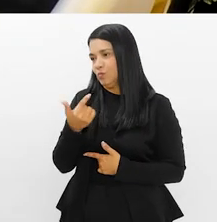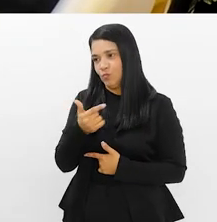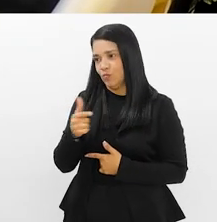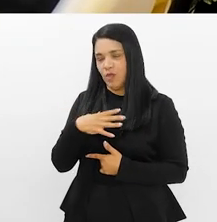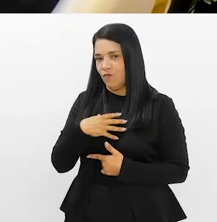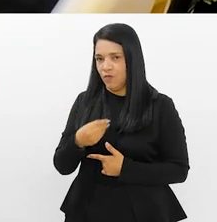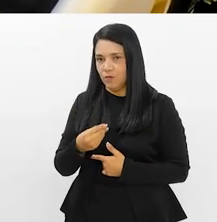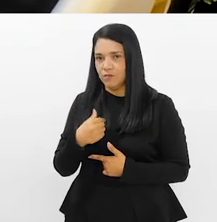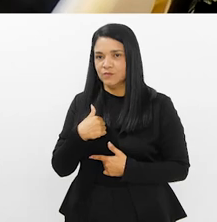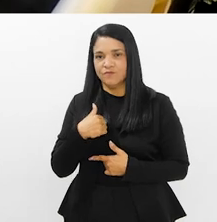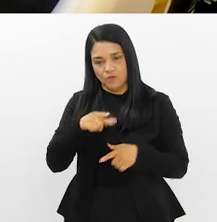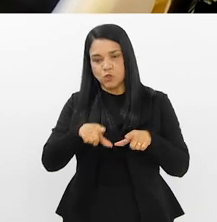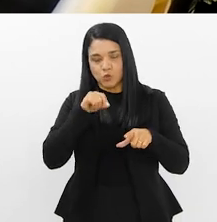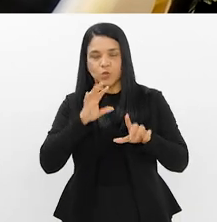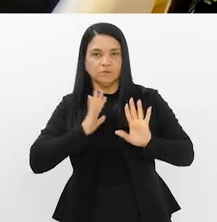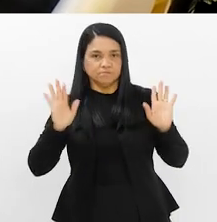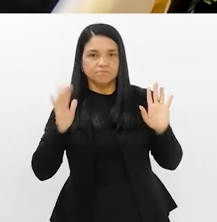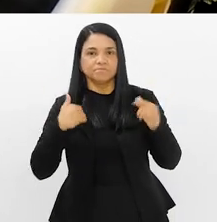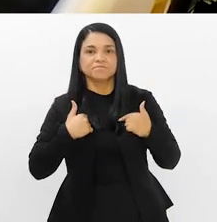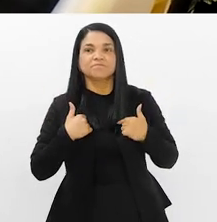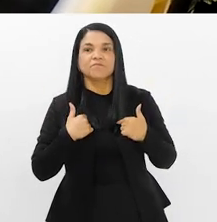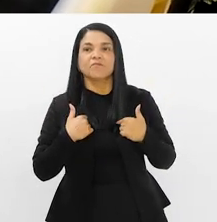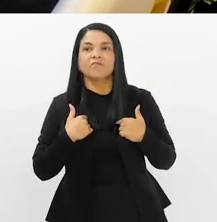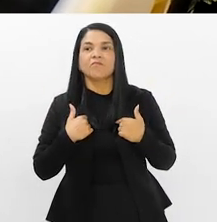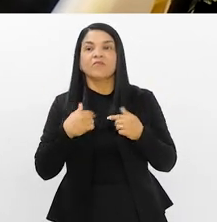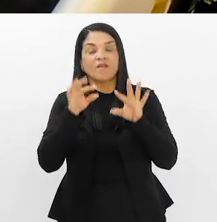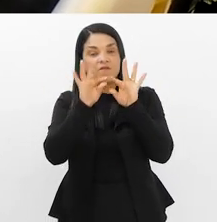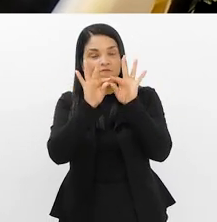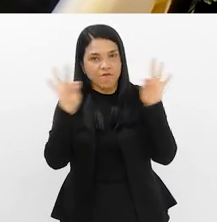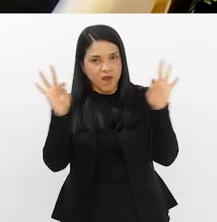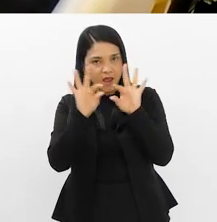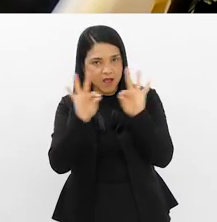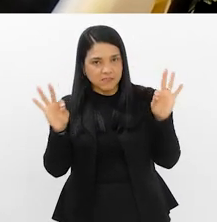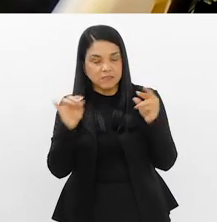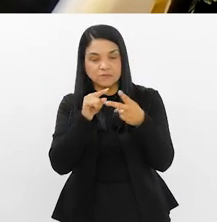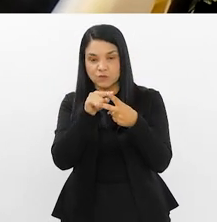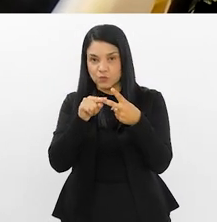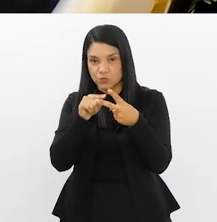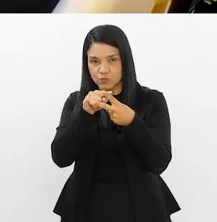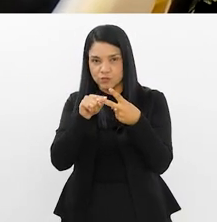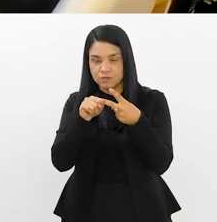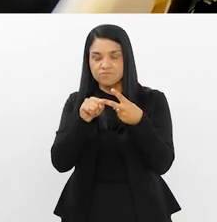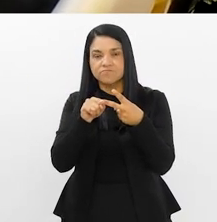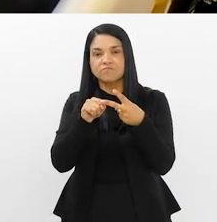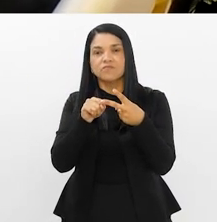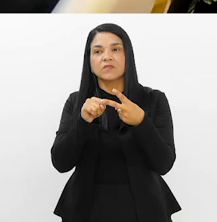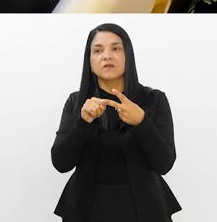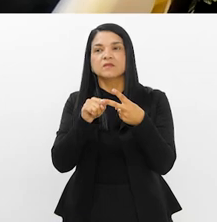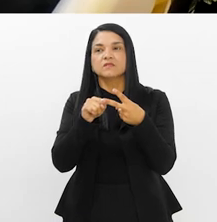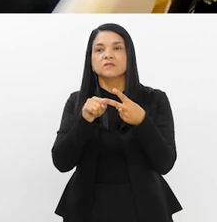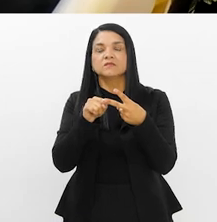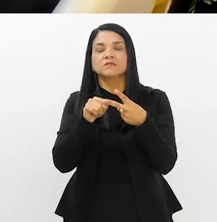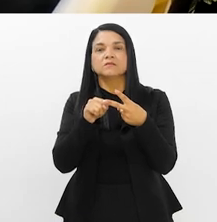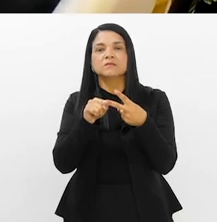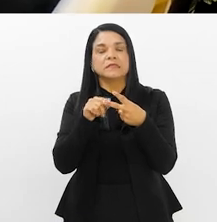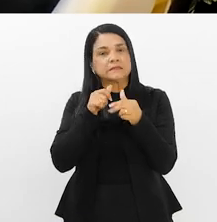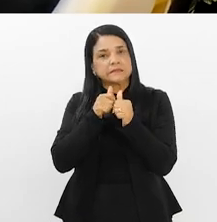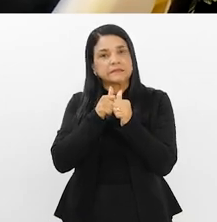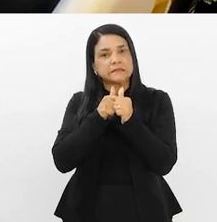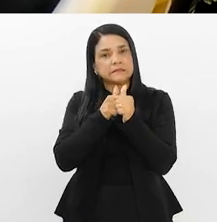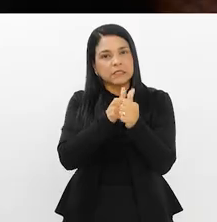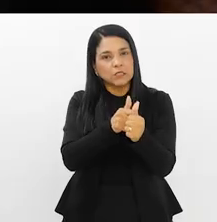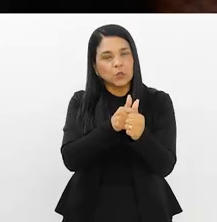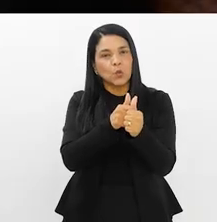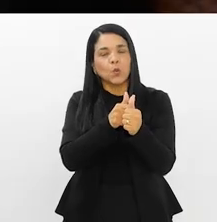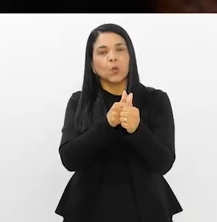Não, eu não tenho, escolhi não ter. E duas frases que você falou, que talvez as